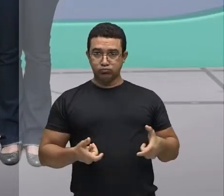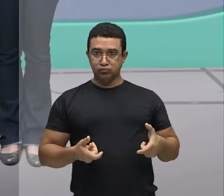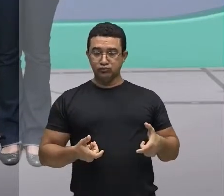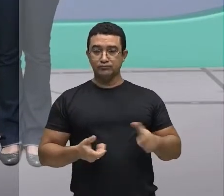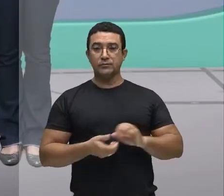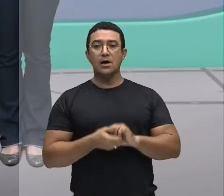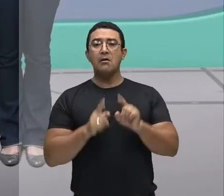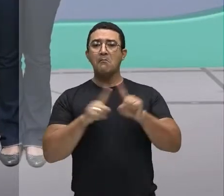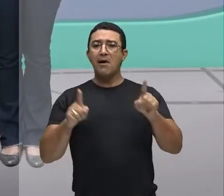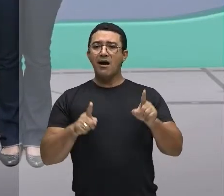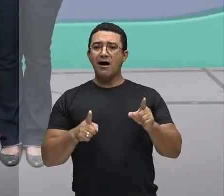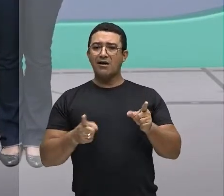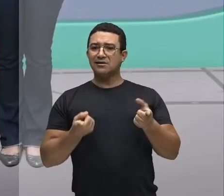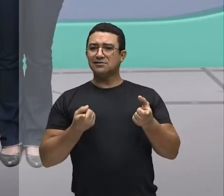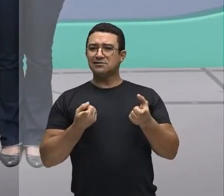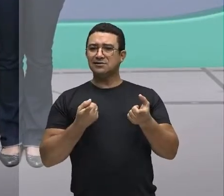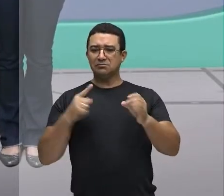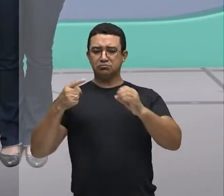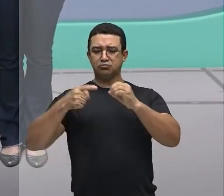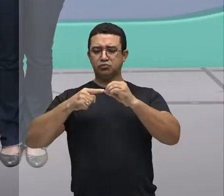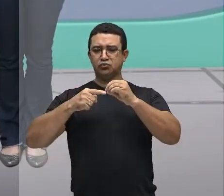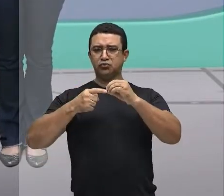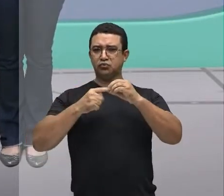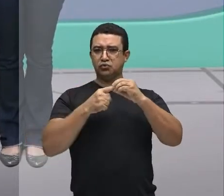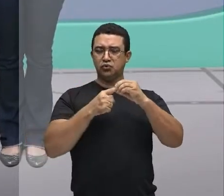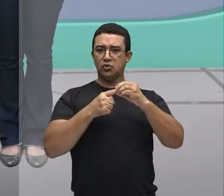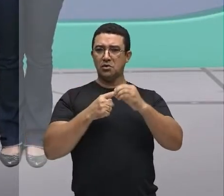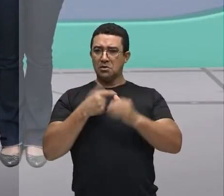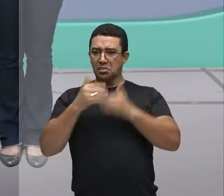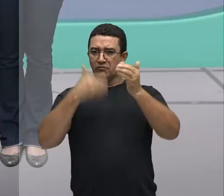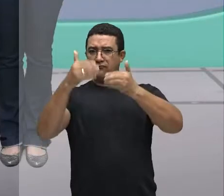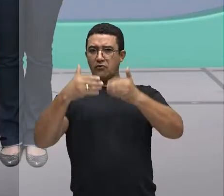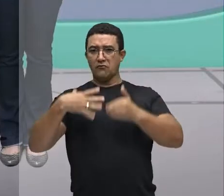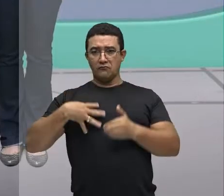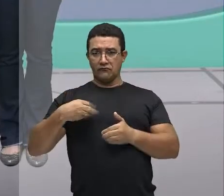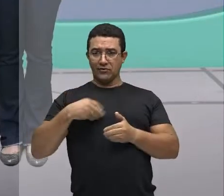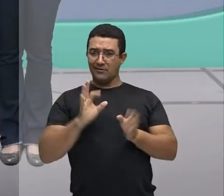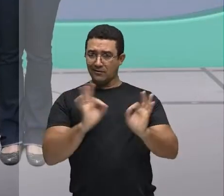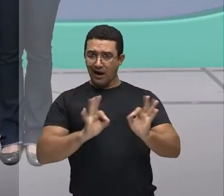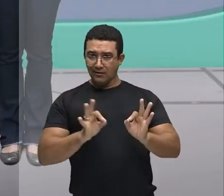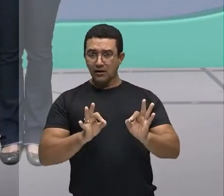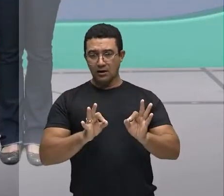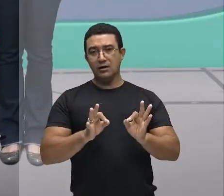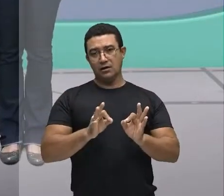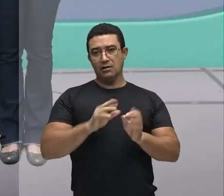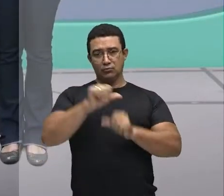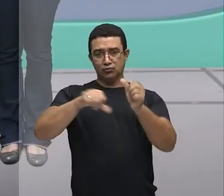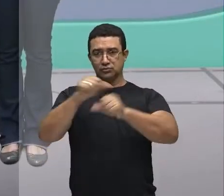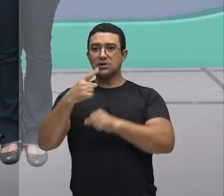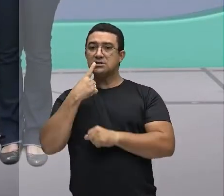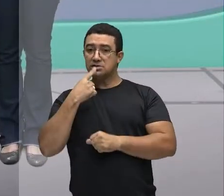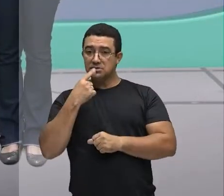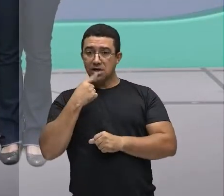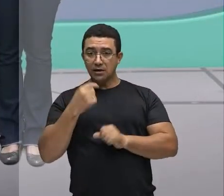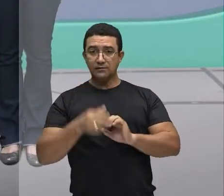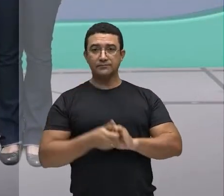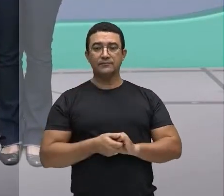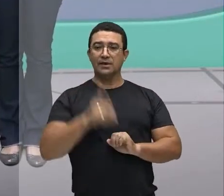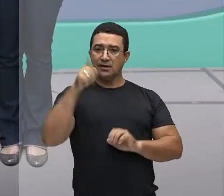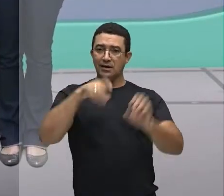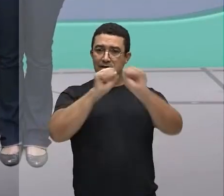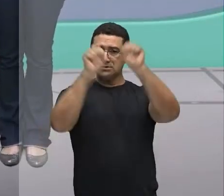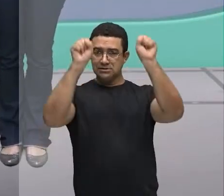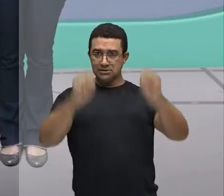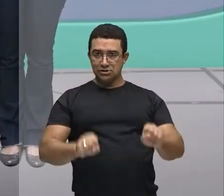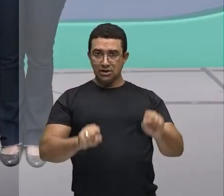essa preparação se desfaz na forma da menstruação, como a gente viu anteriormente. Então, esse é o sistema